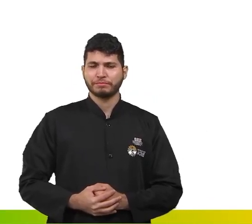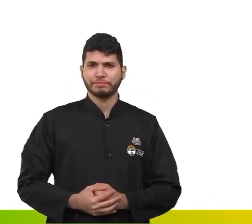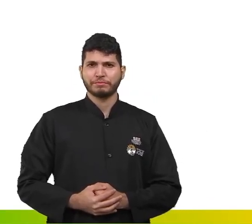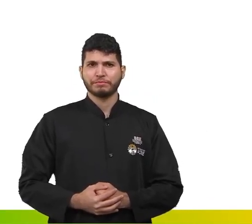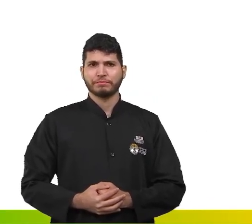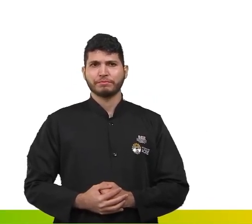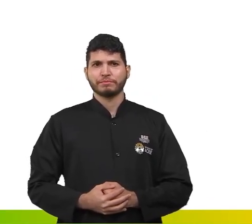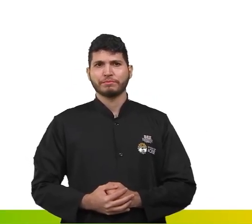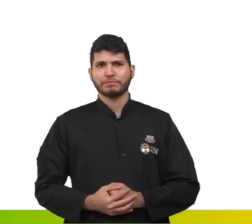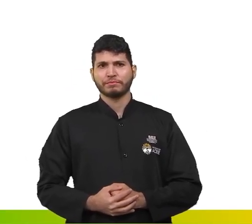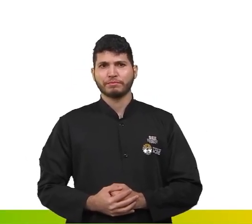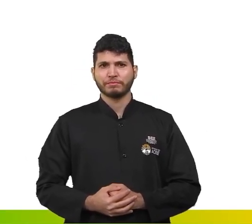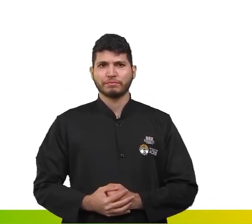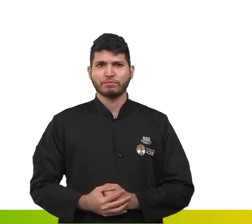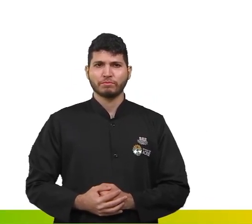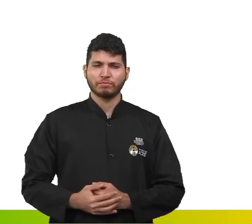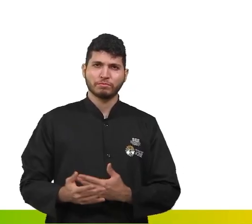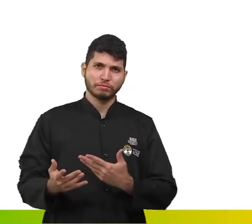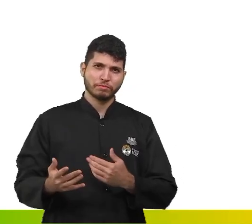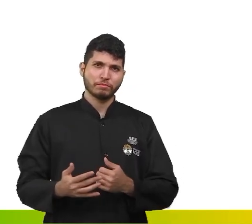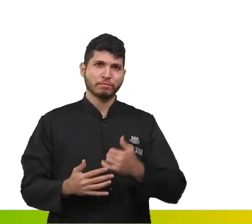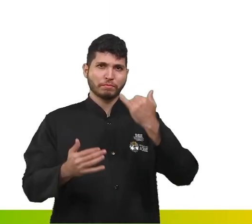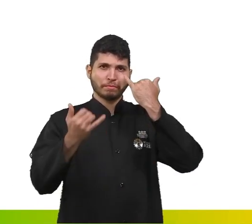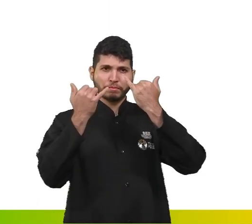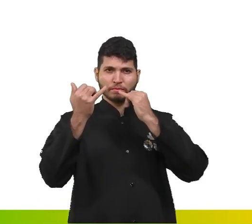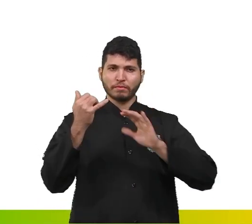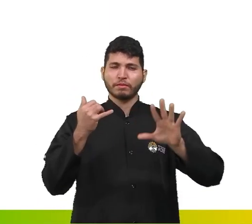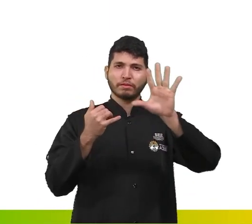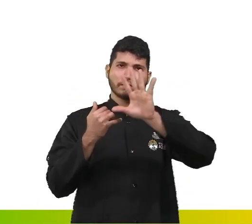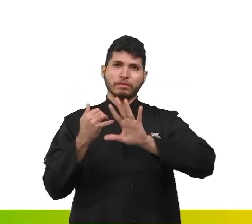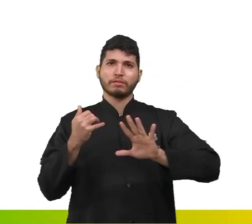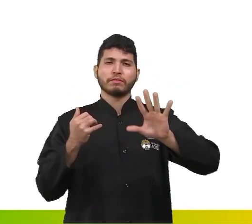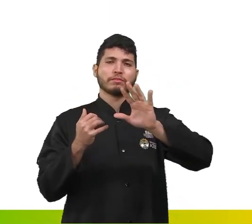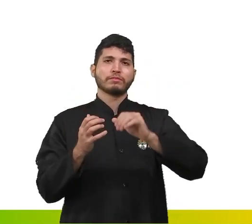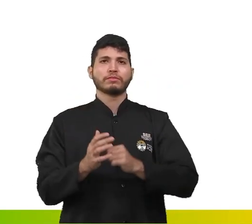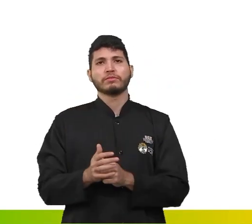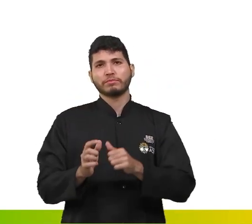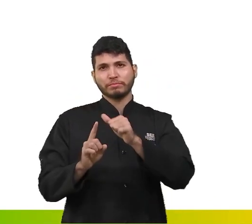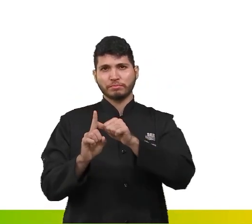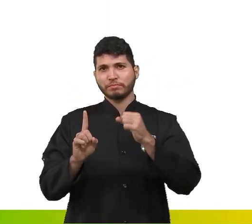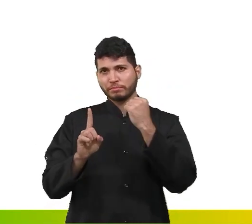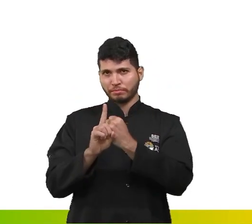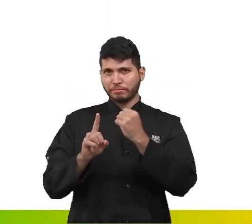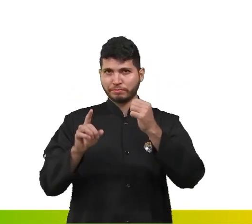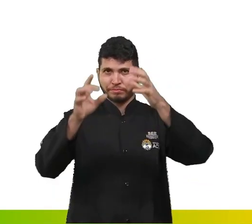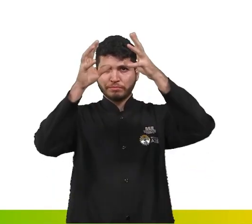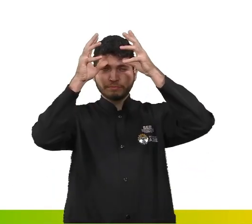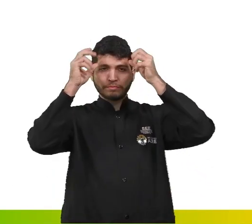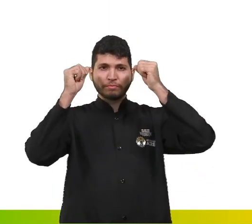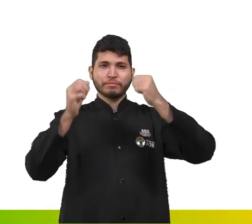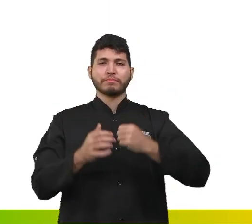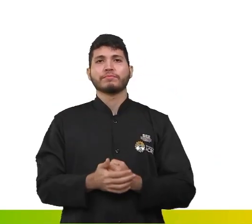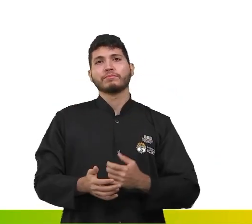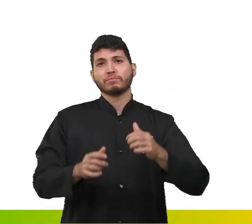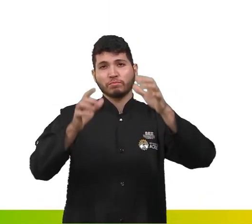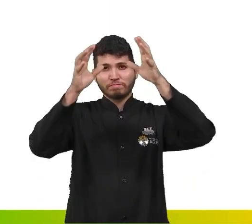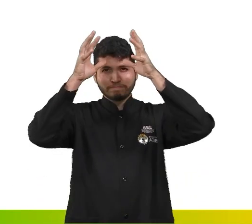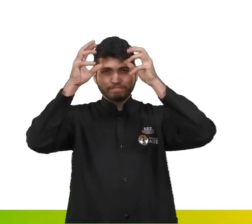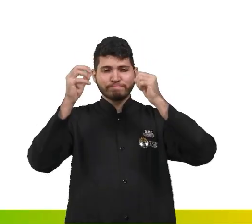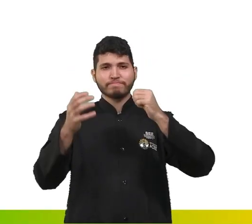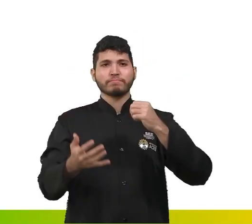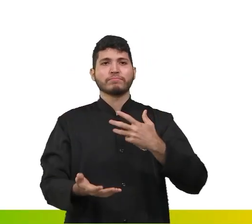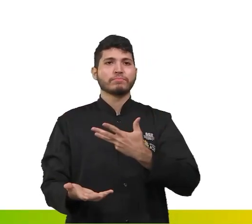para vocês, gente, dados gerais sobre o feminicídio no Acre. Olha só o primeiro dado. O Acre registrou